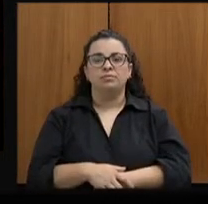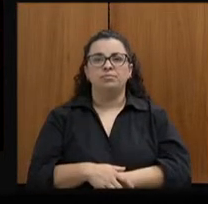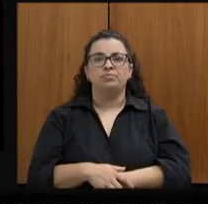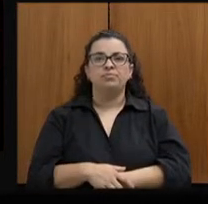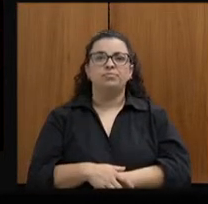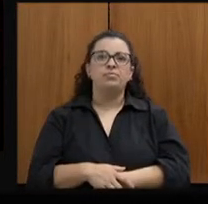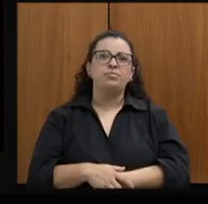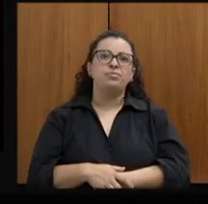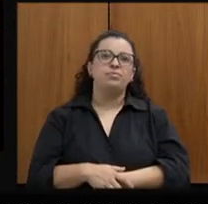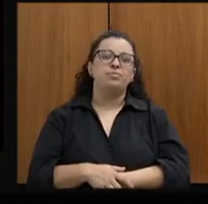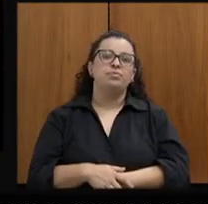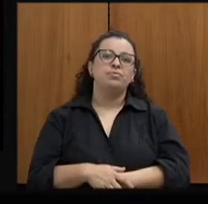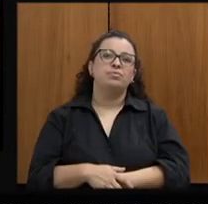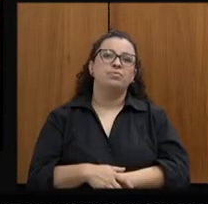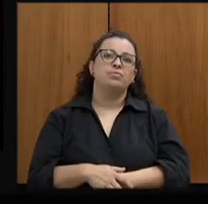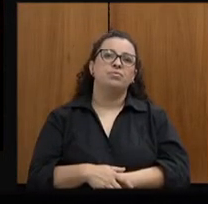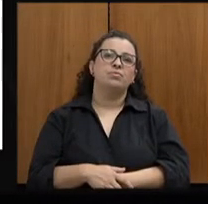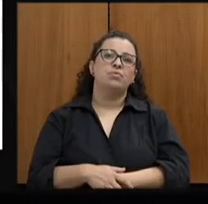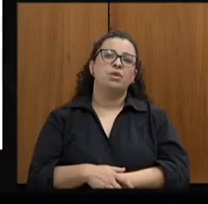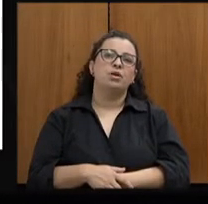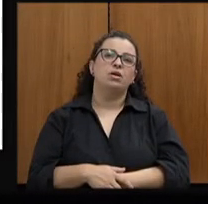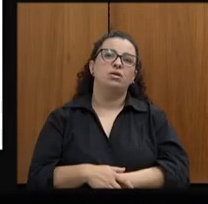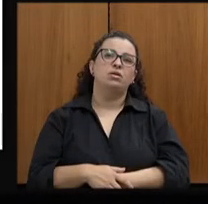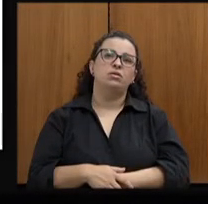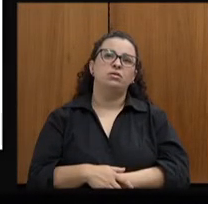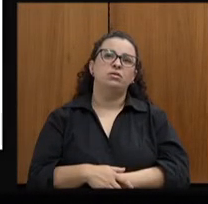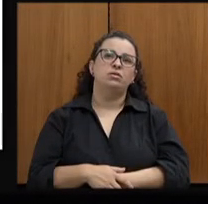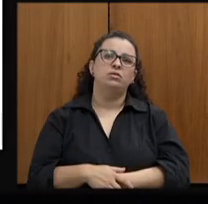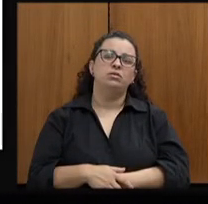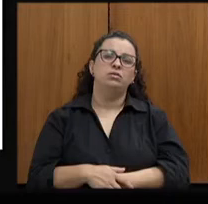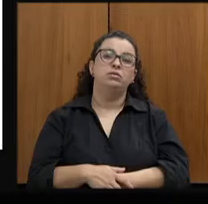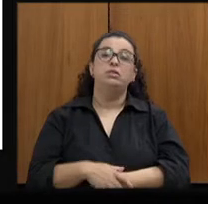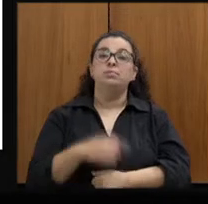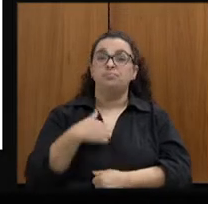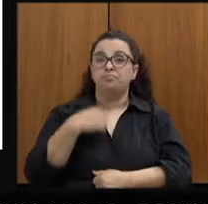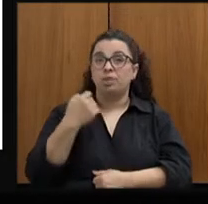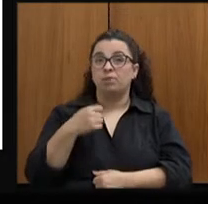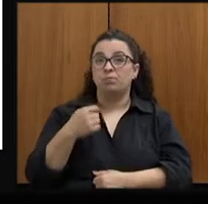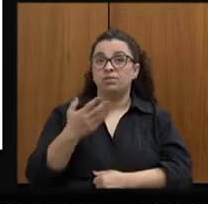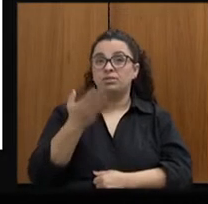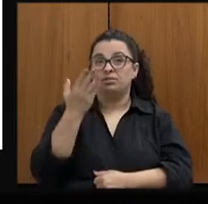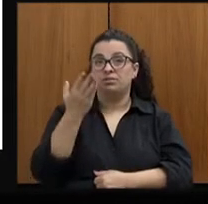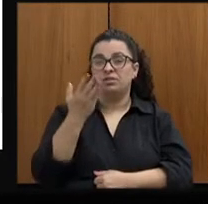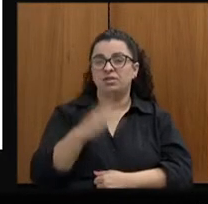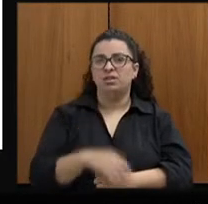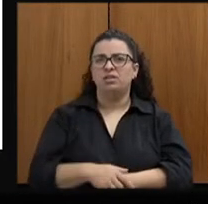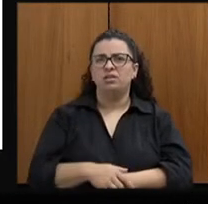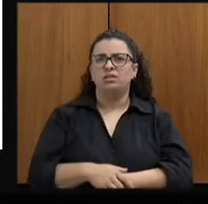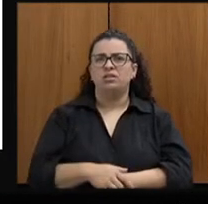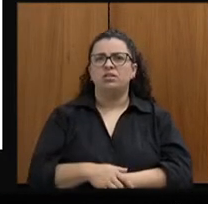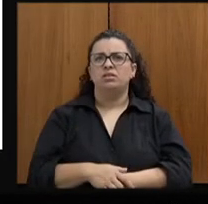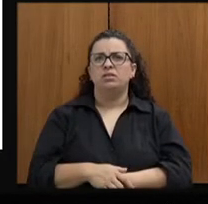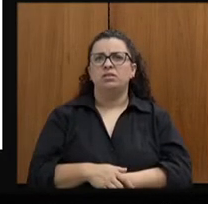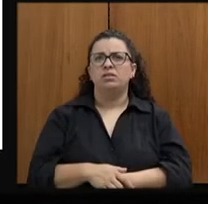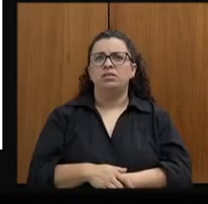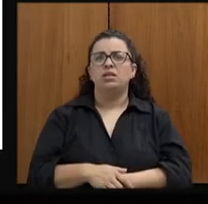O Jones pode passar, por favor. Eu não poderia deixar de falar do Jimmy para Desporto, uma edição